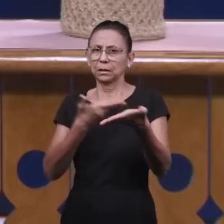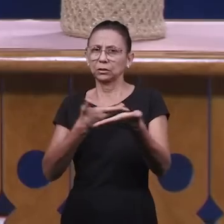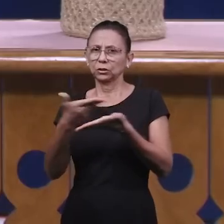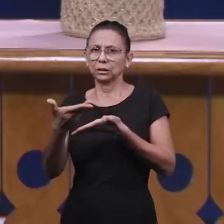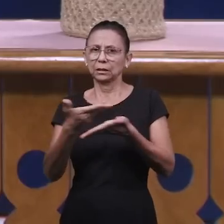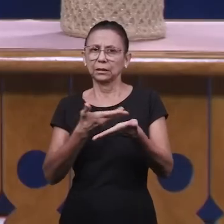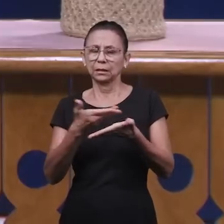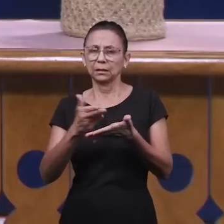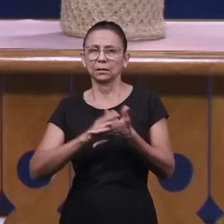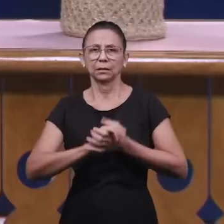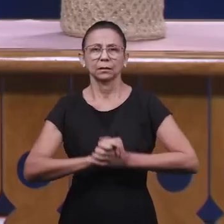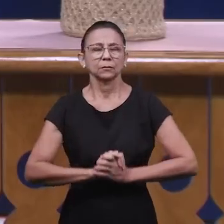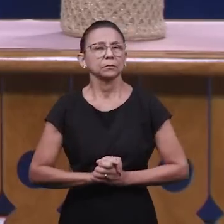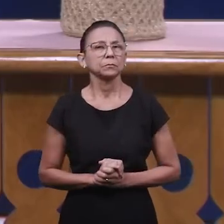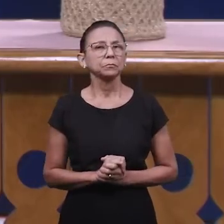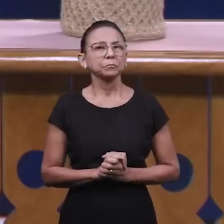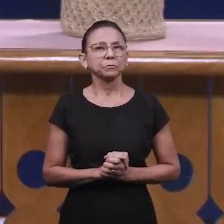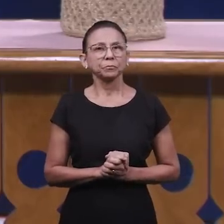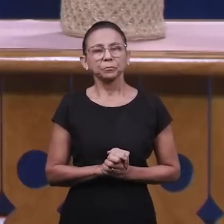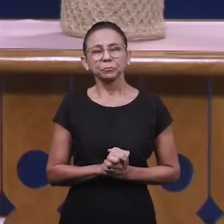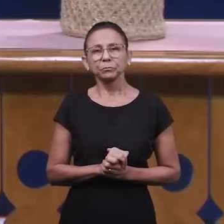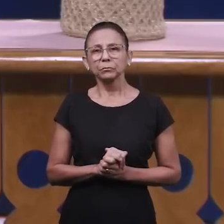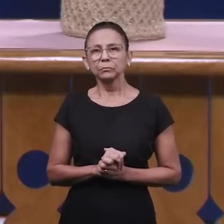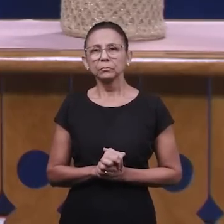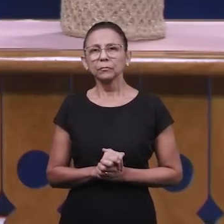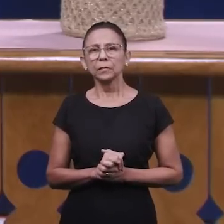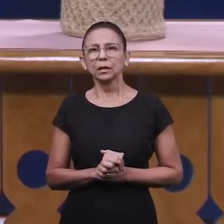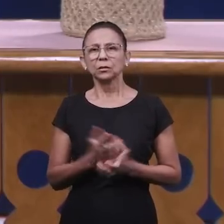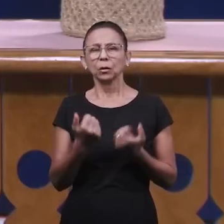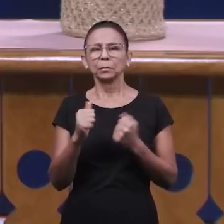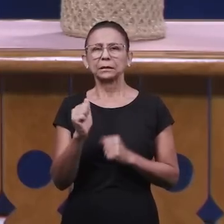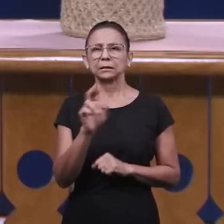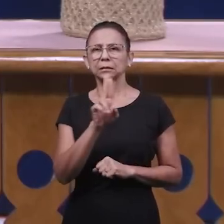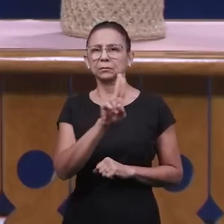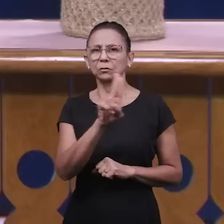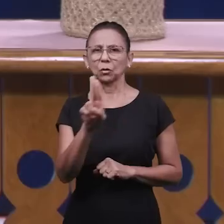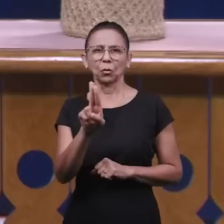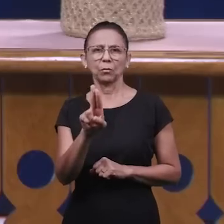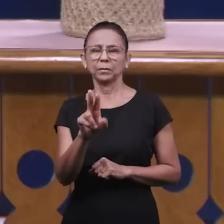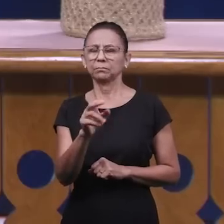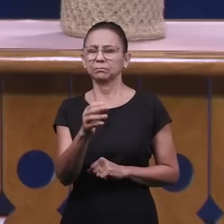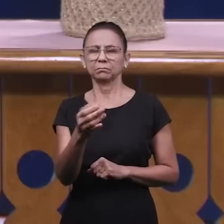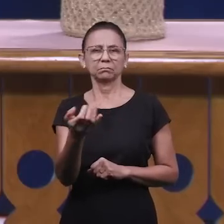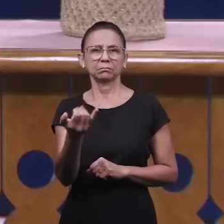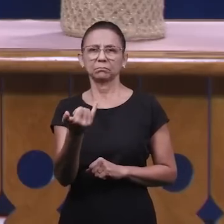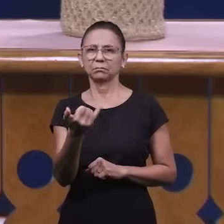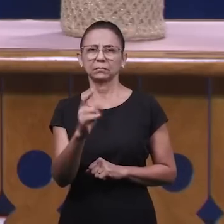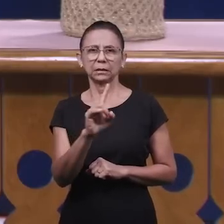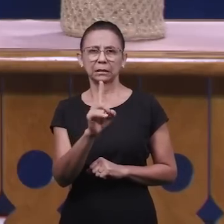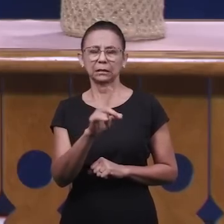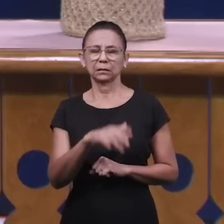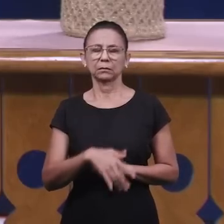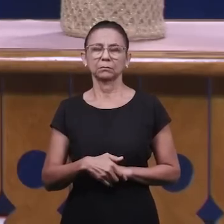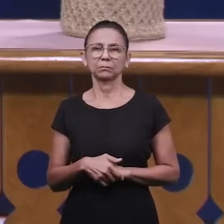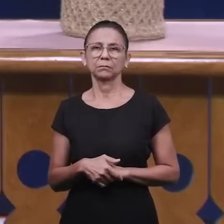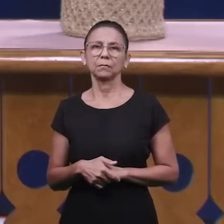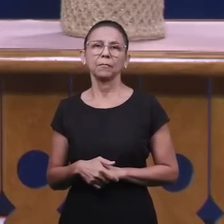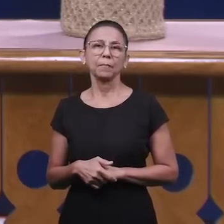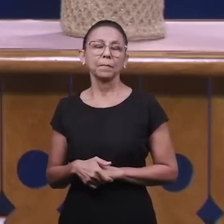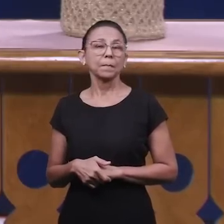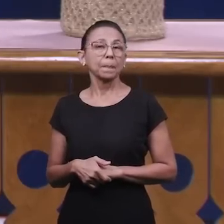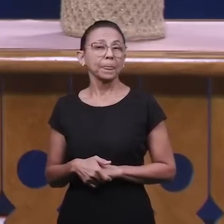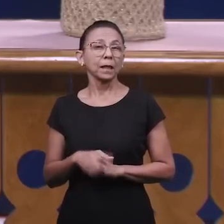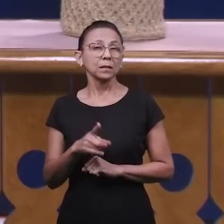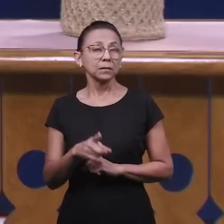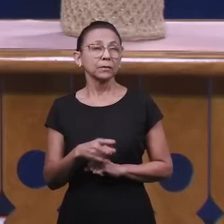uma palavra que vai ser transmitida a você, a pessoa vai te atender, vai orar por você, olha que coisa maravilhosa, e você consegue